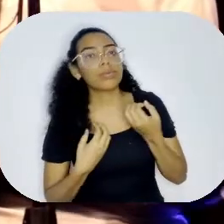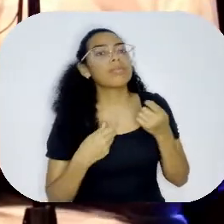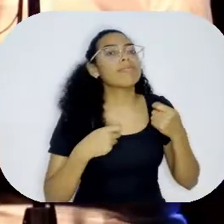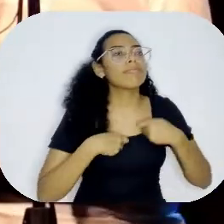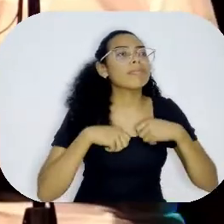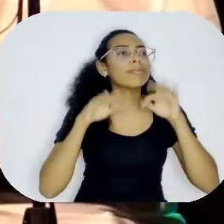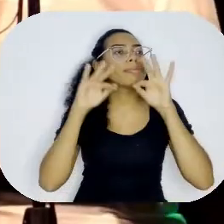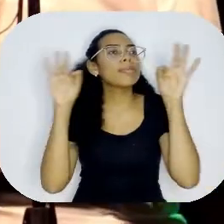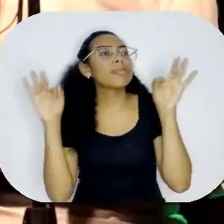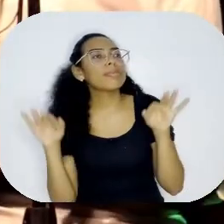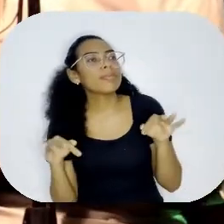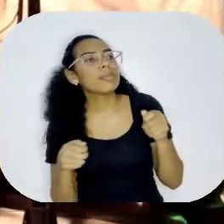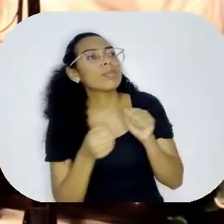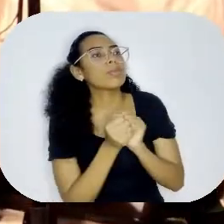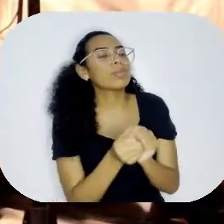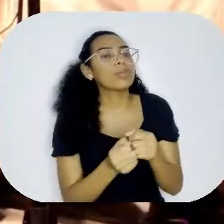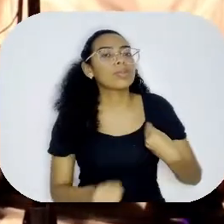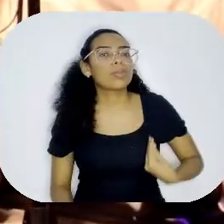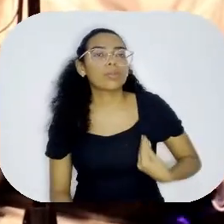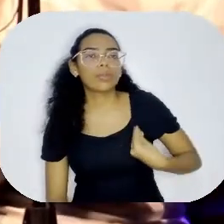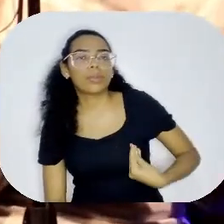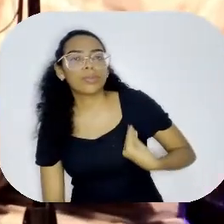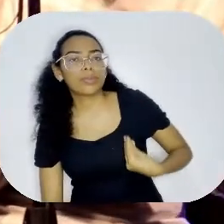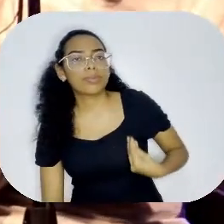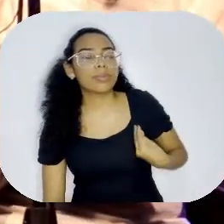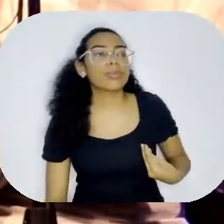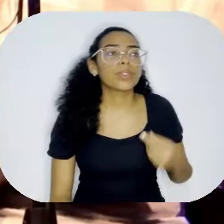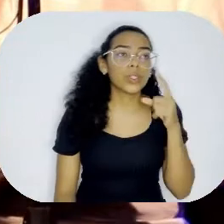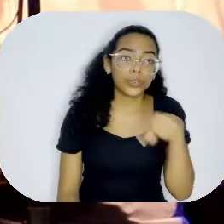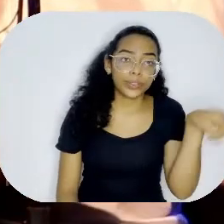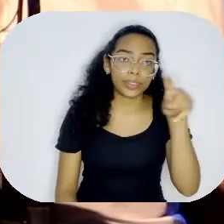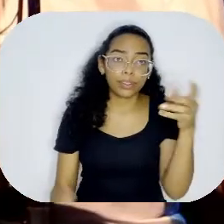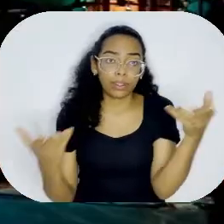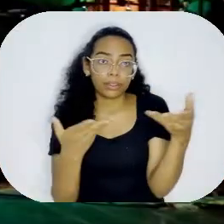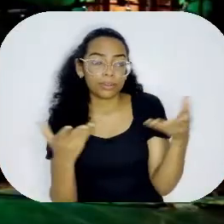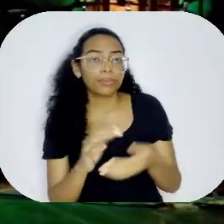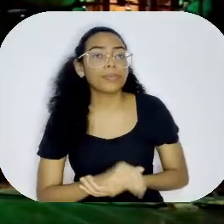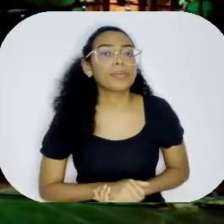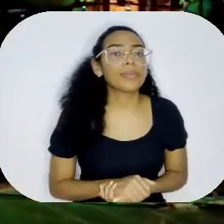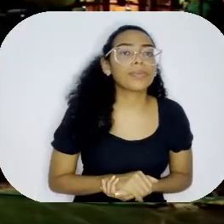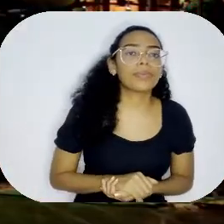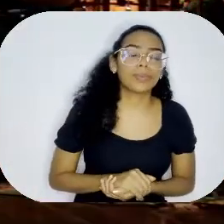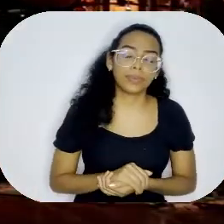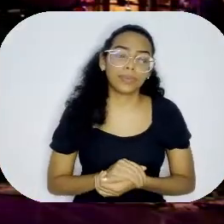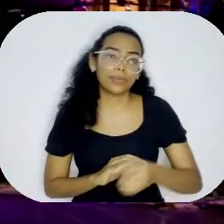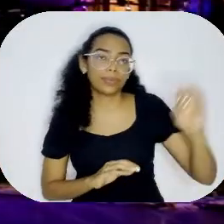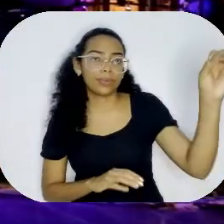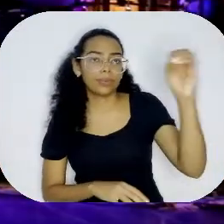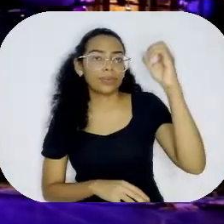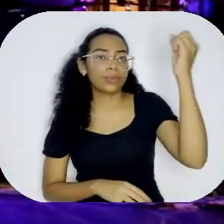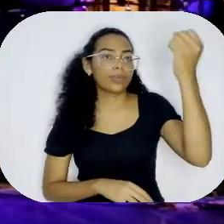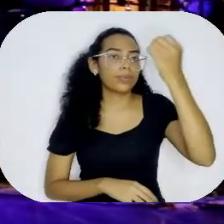poesia da alegria de viver. Quero ouvir só vocês agora lá.